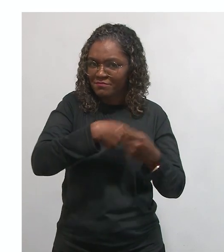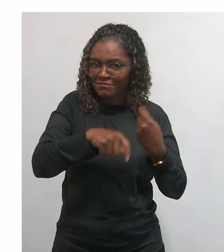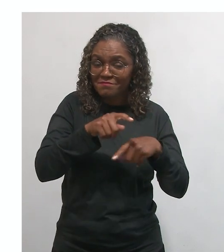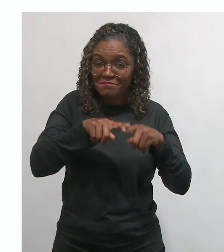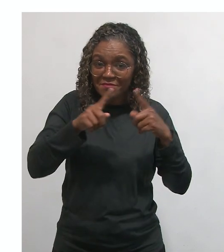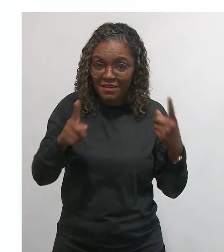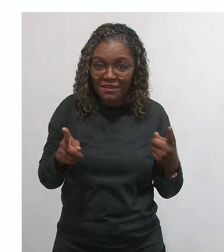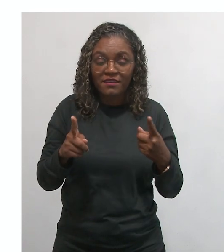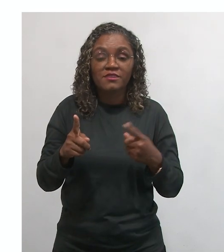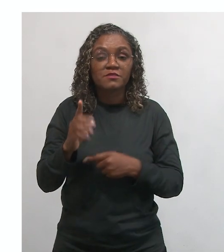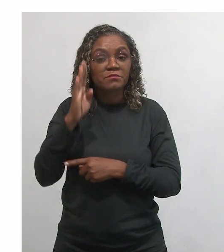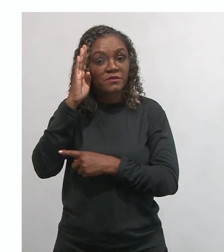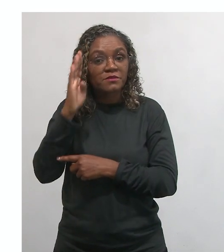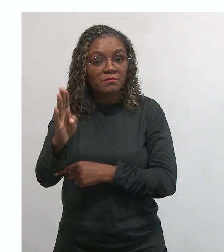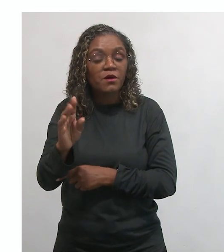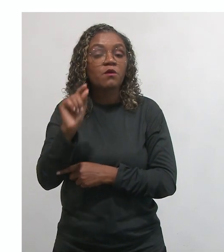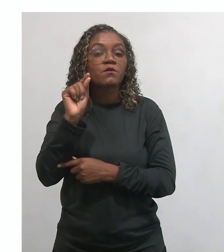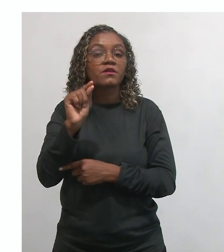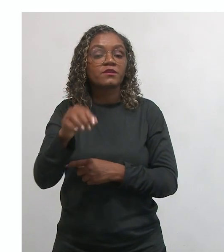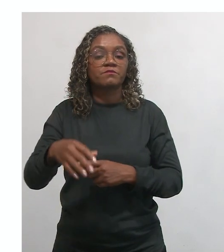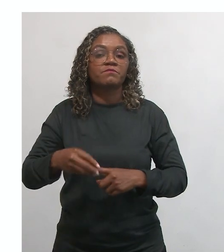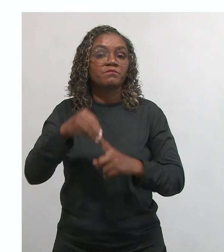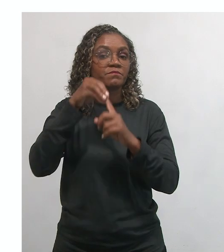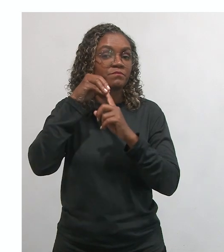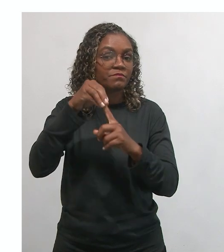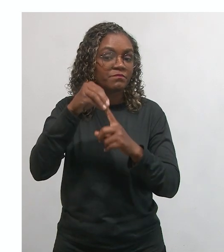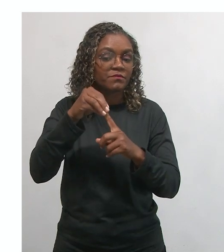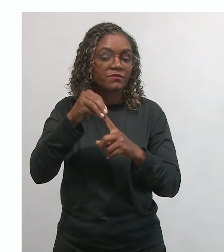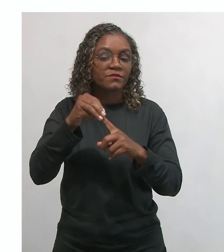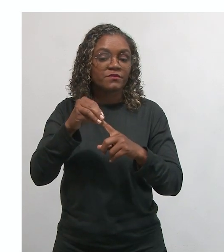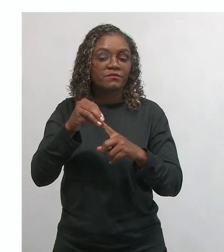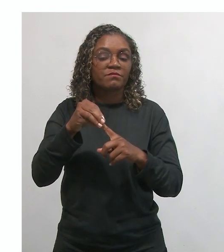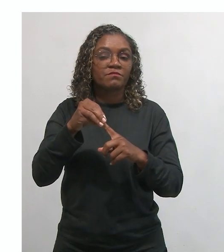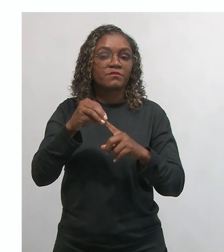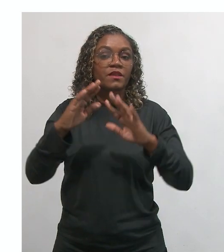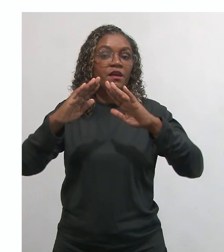administrador. E a missão maior desse papel é